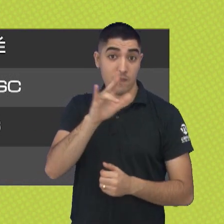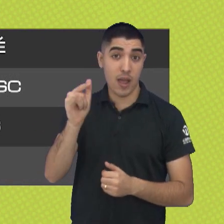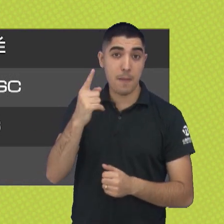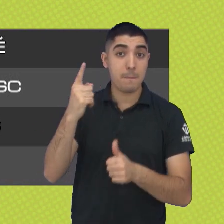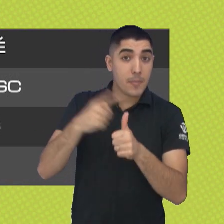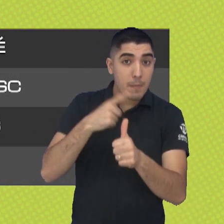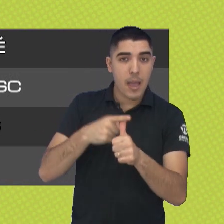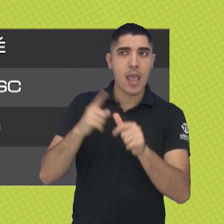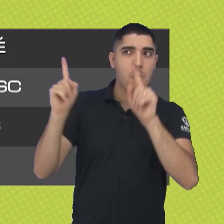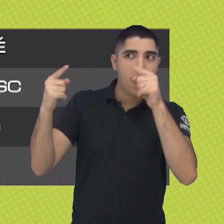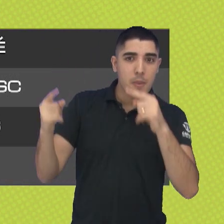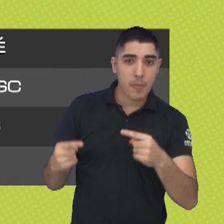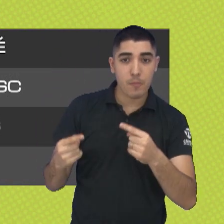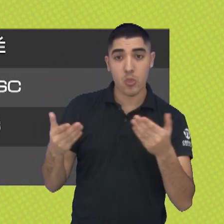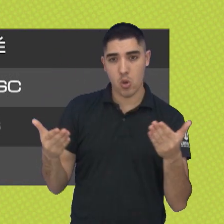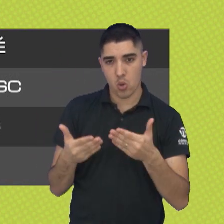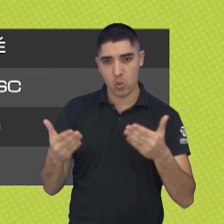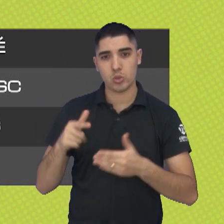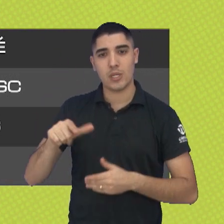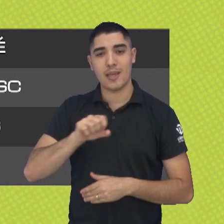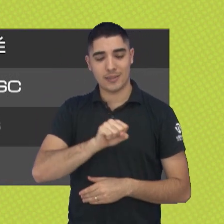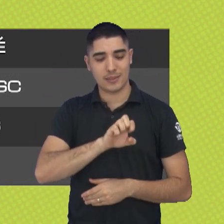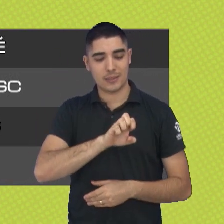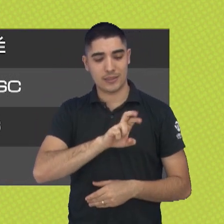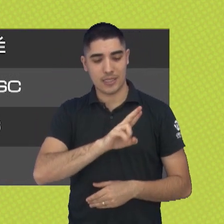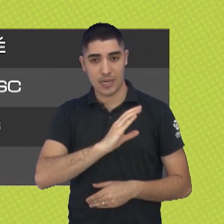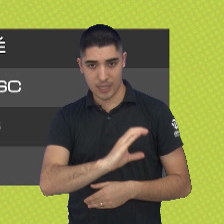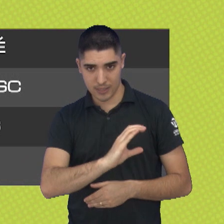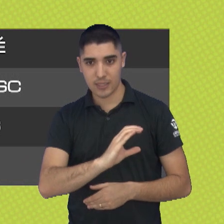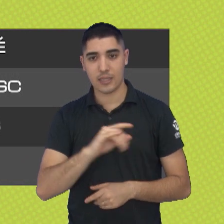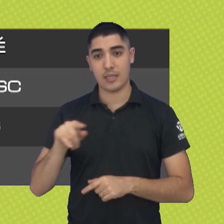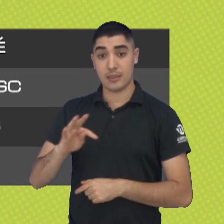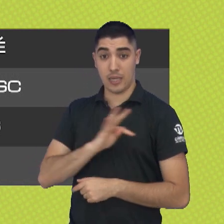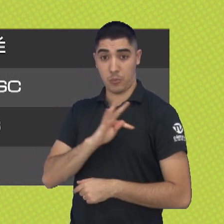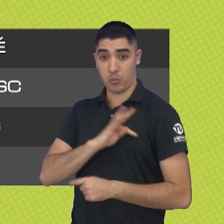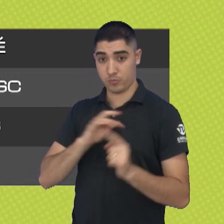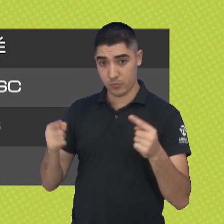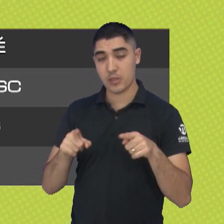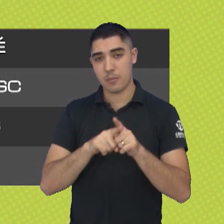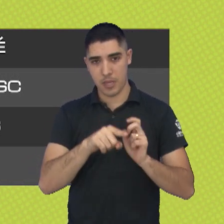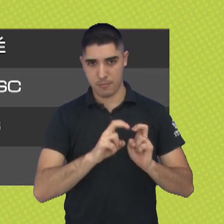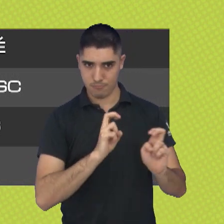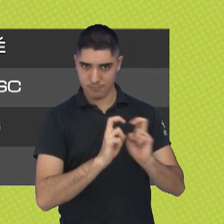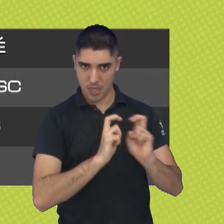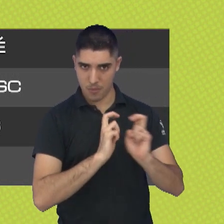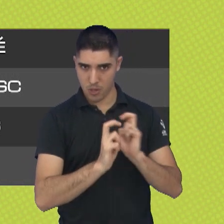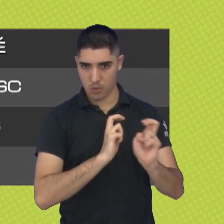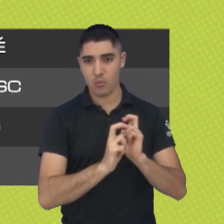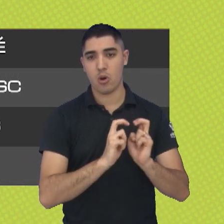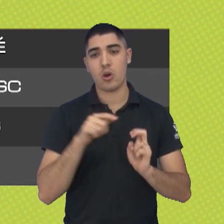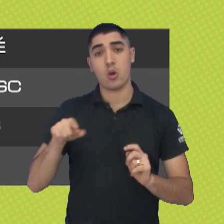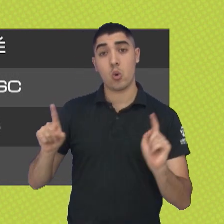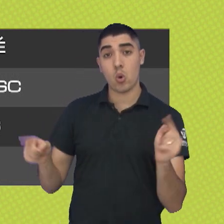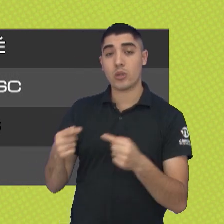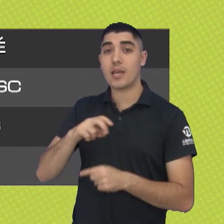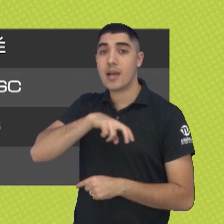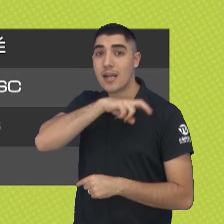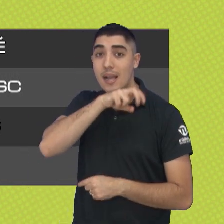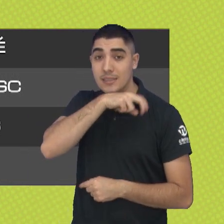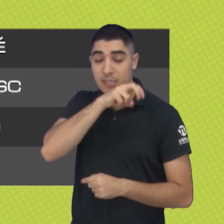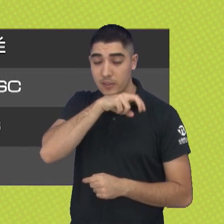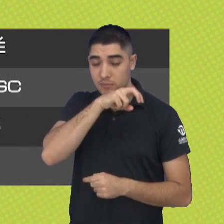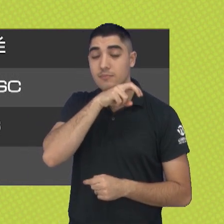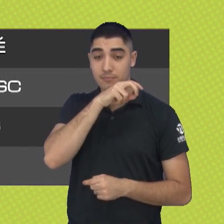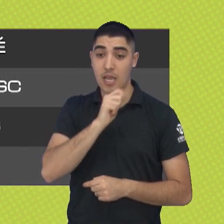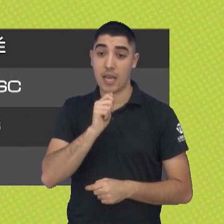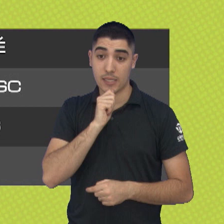né? Hoje, por exemplo, o Cerc e Taboão vão jogar e no dia 9, que é a próxima segunda-feira, o time de Telêmaco Borba recebe o time de Cascavel. São José, como a gente já